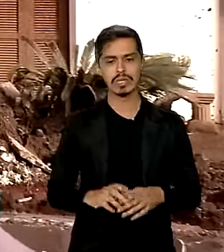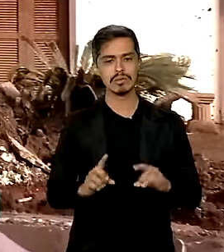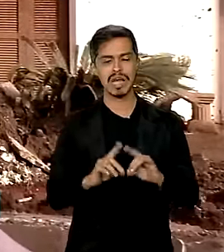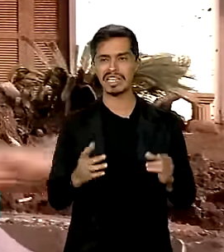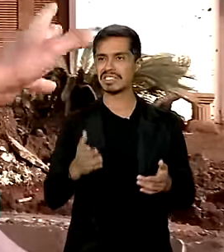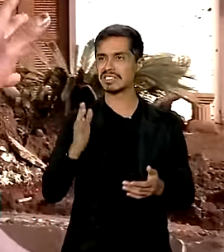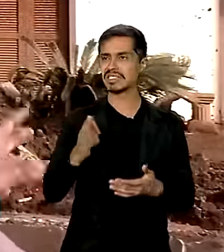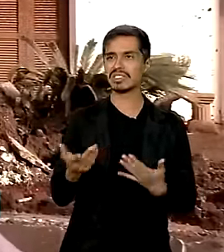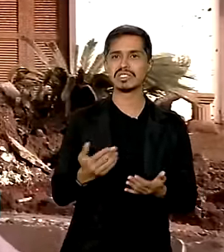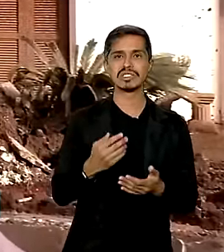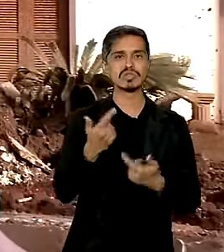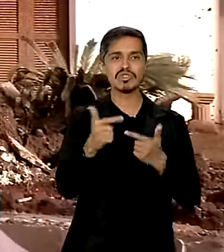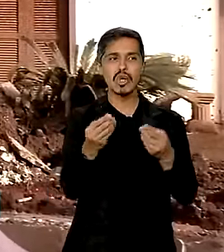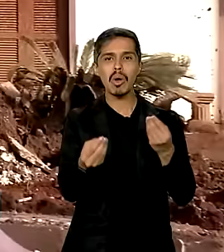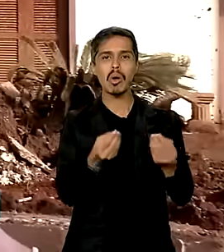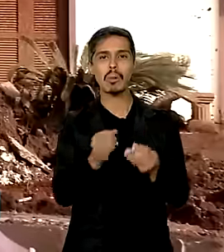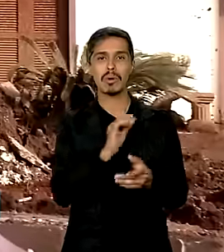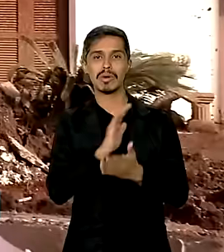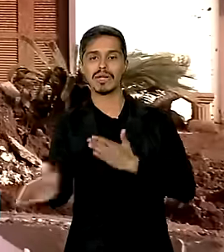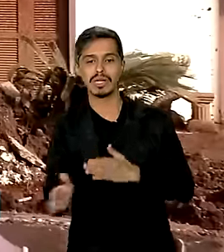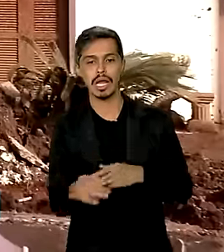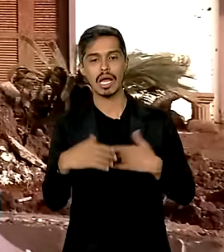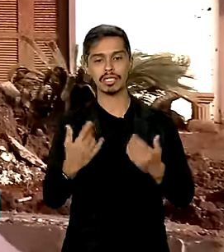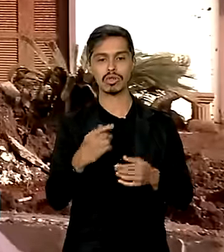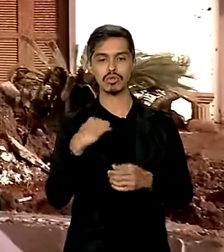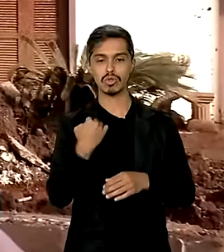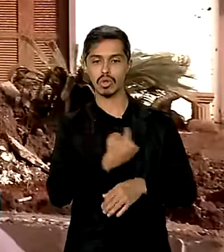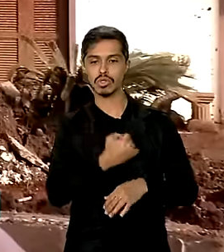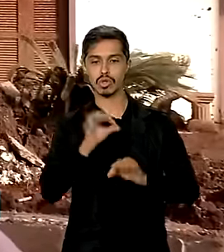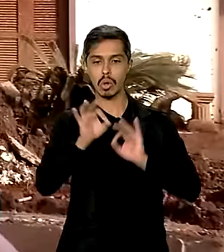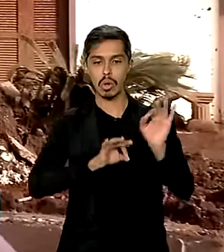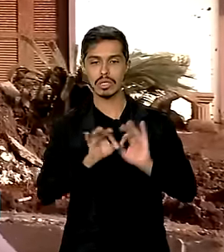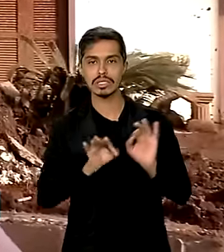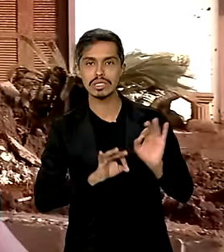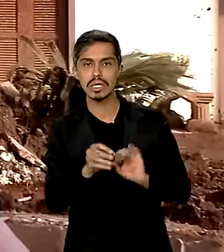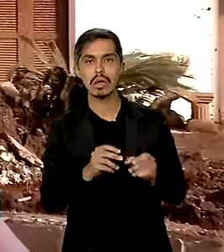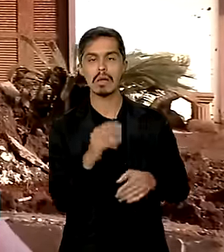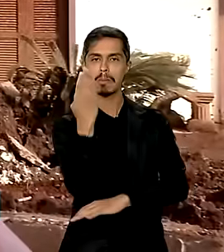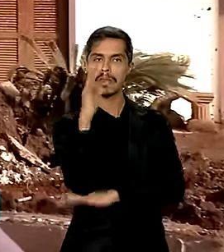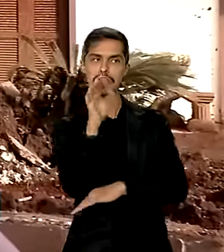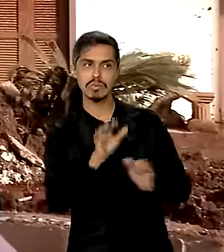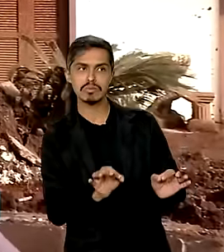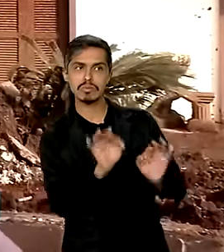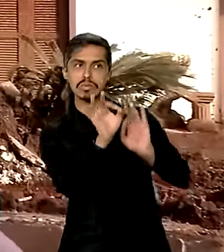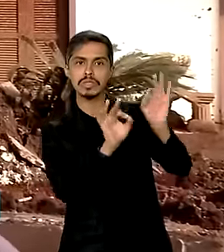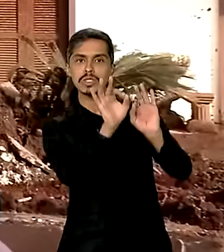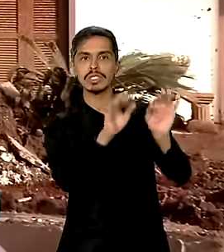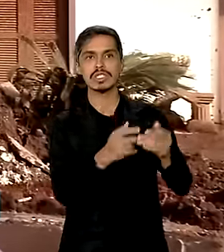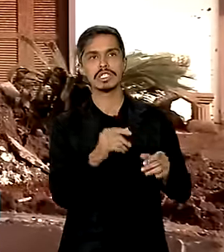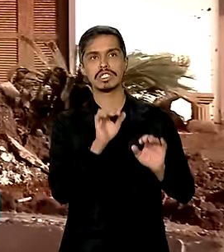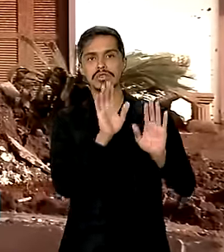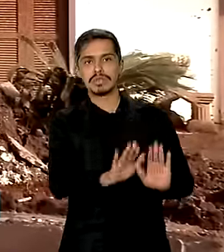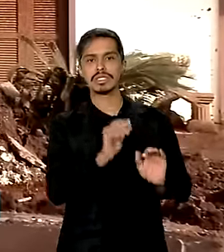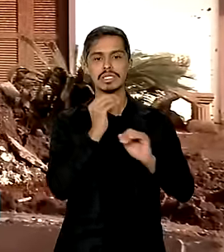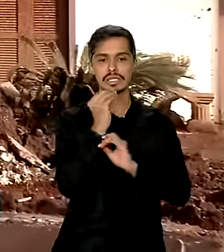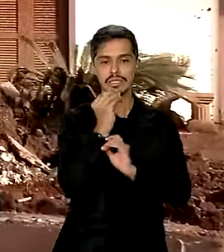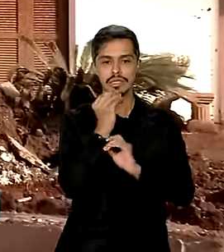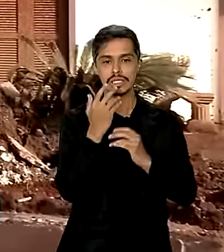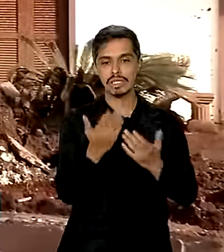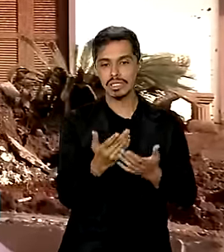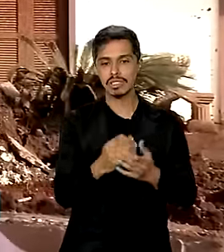tinha mais nem como sair. Daí botamos andaime lá e fiquemos. Quando vê, o bicho começou a pegar